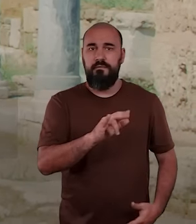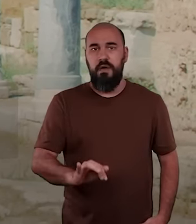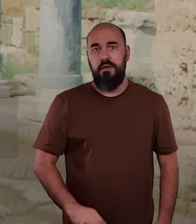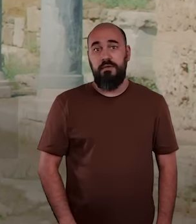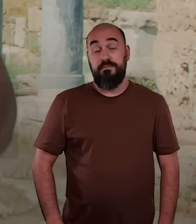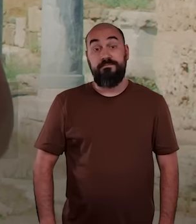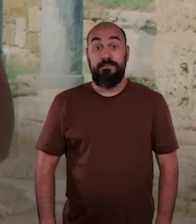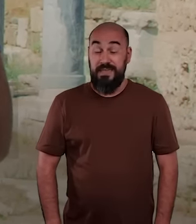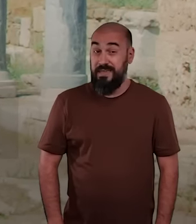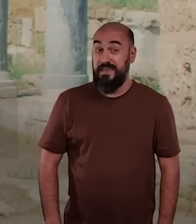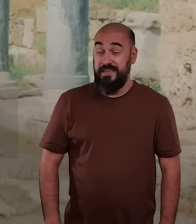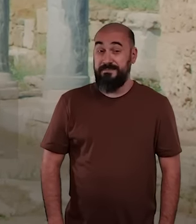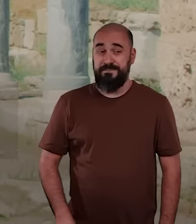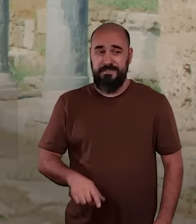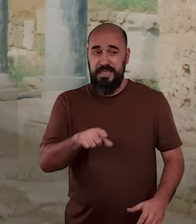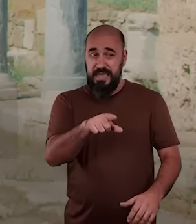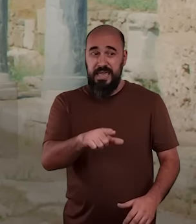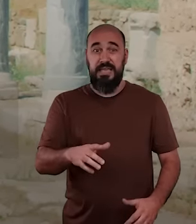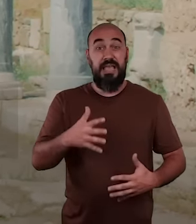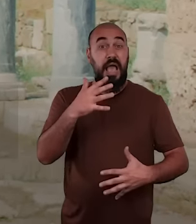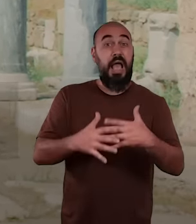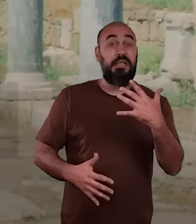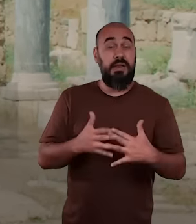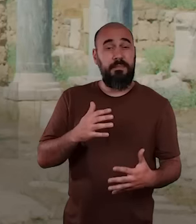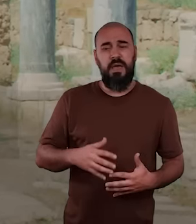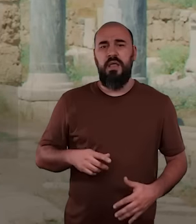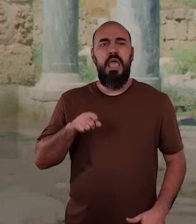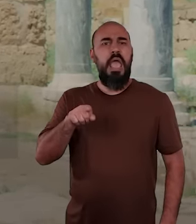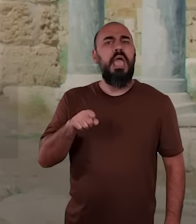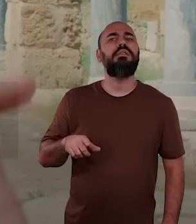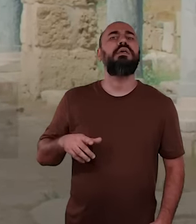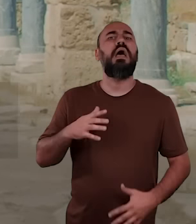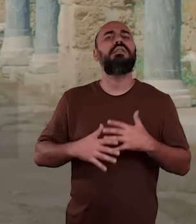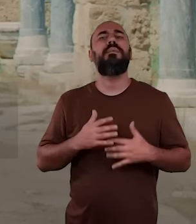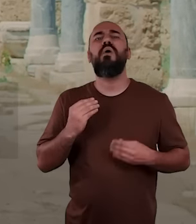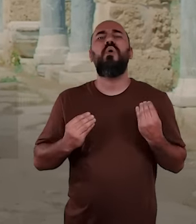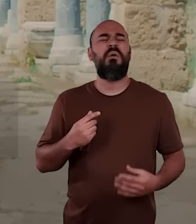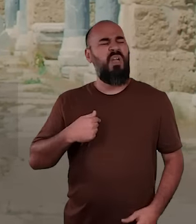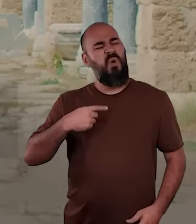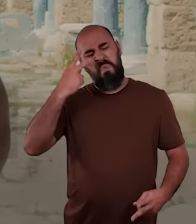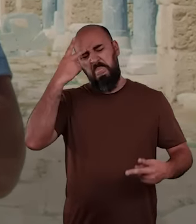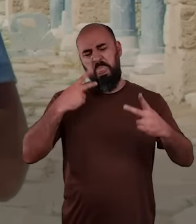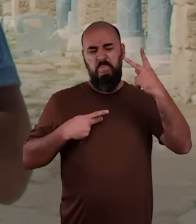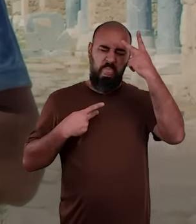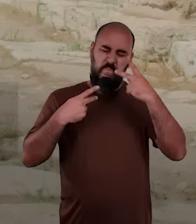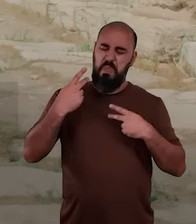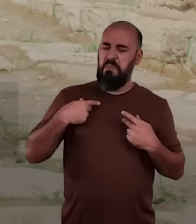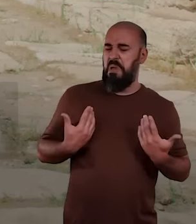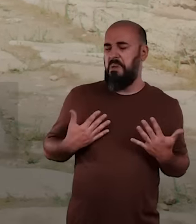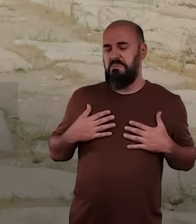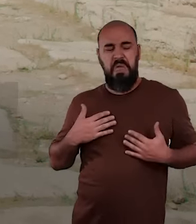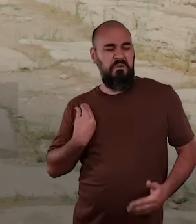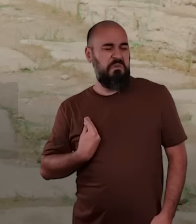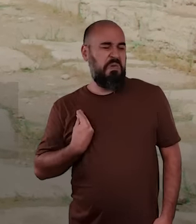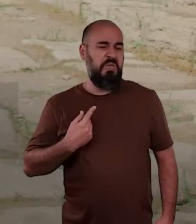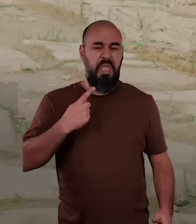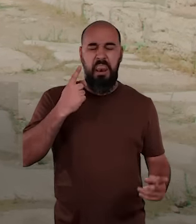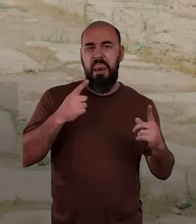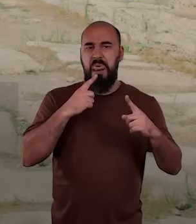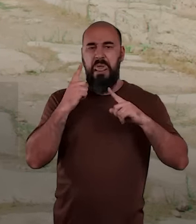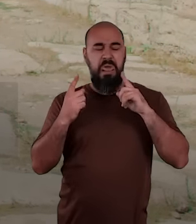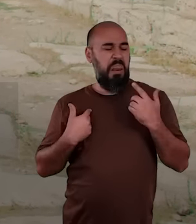acham: ninguém tem nada a ver com a minha vida, eu faço o que eu quiser, não estou nem aí para ninguém, nem para nada. Lê do engano. É obrigação